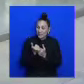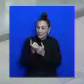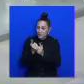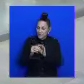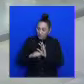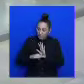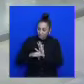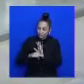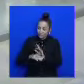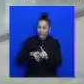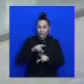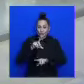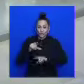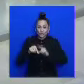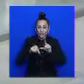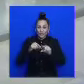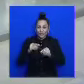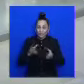sorteio.